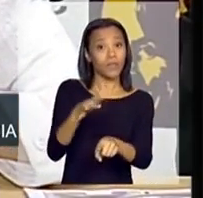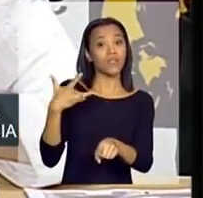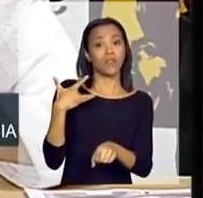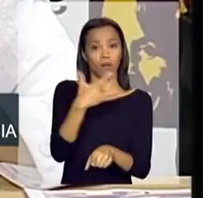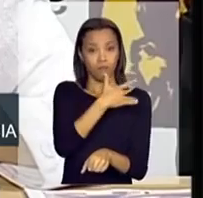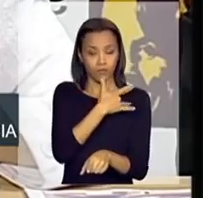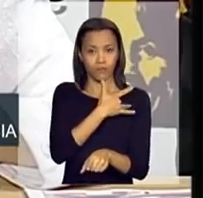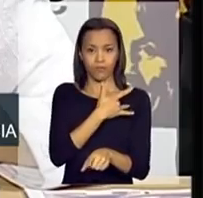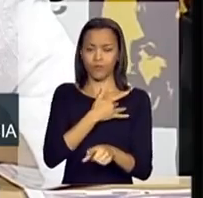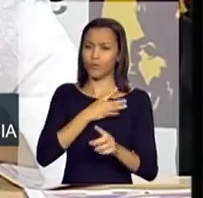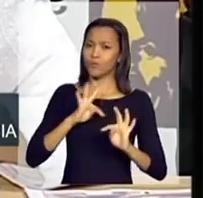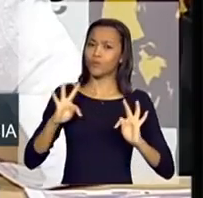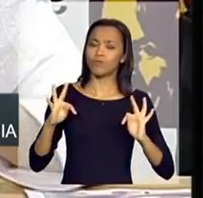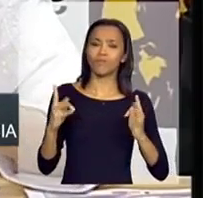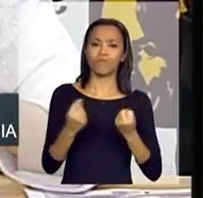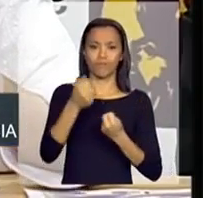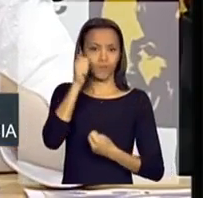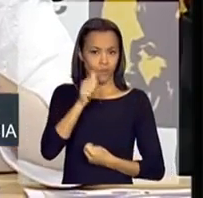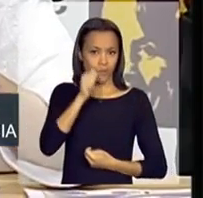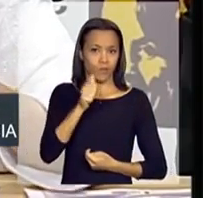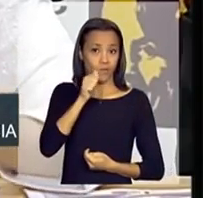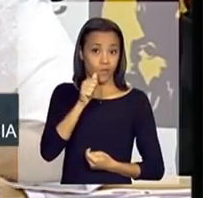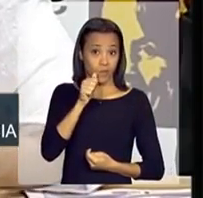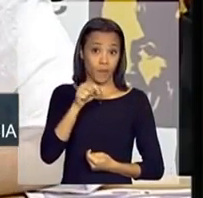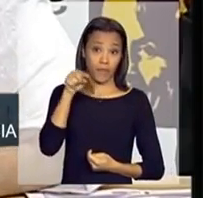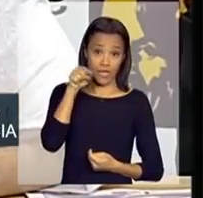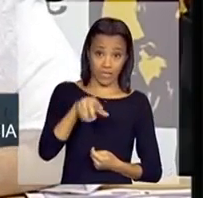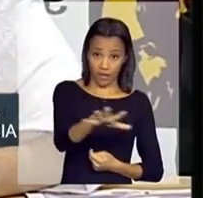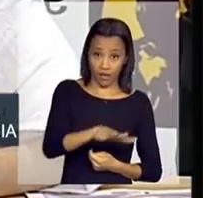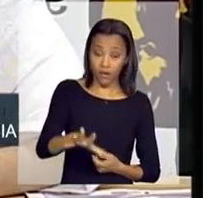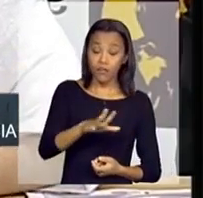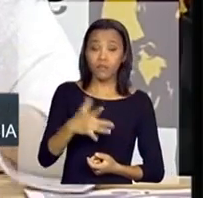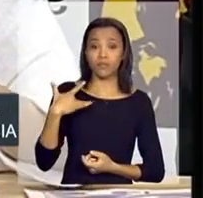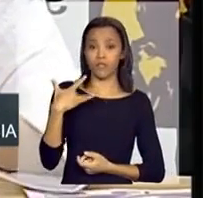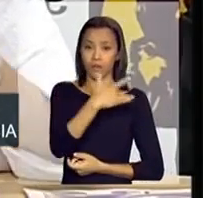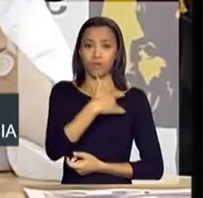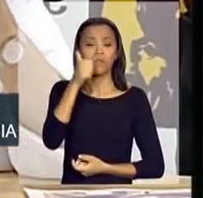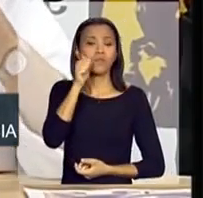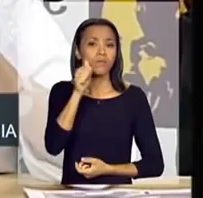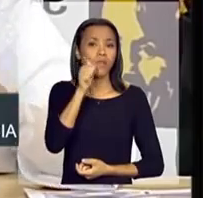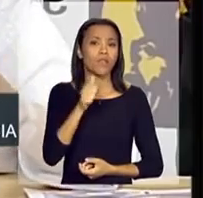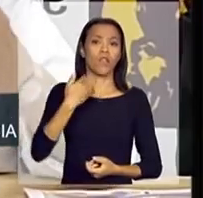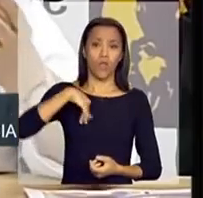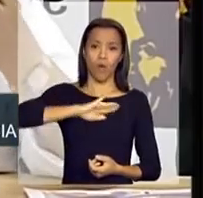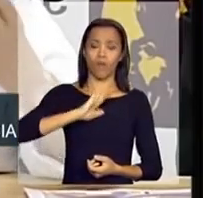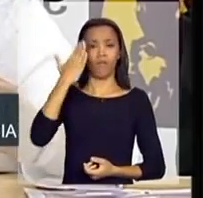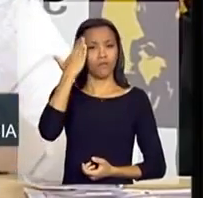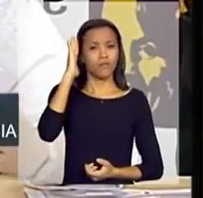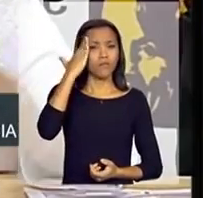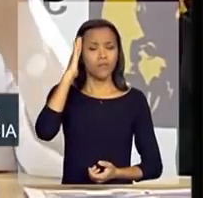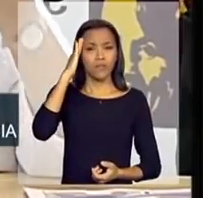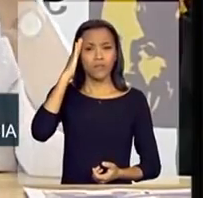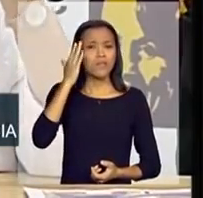integral das mulheres. A área da saúde integral das mulheres, não podemos compreender que seja